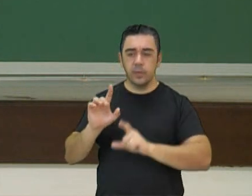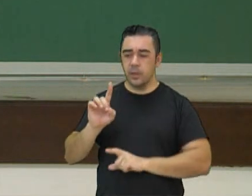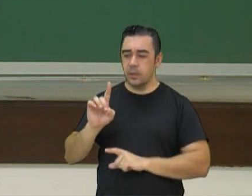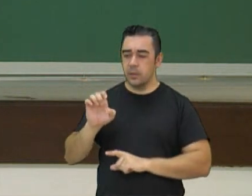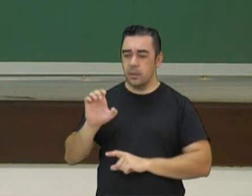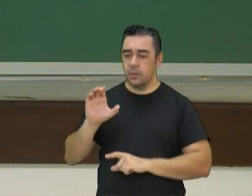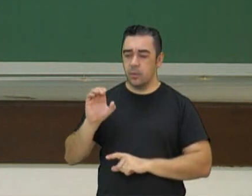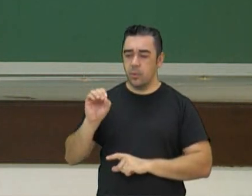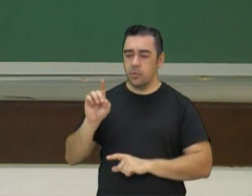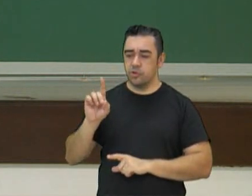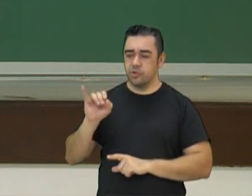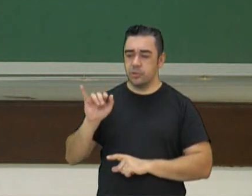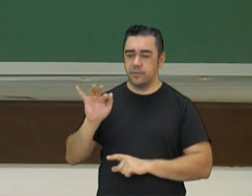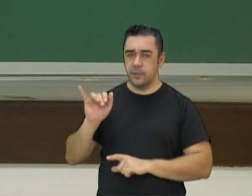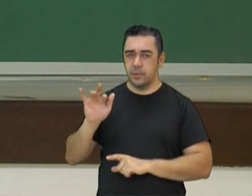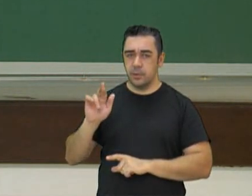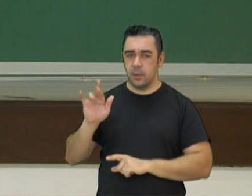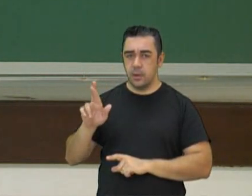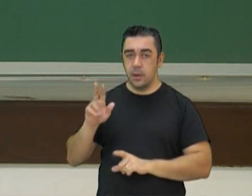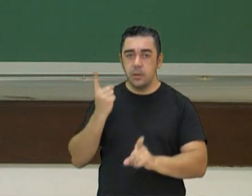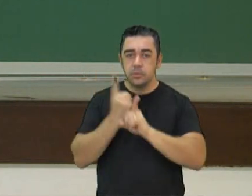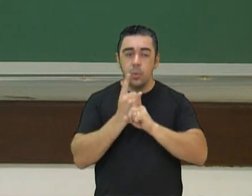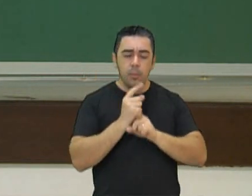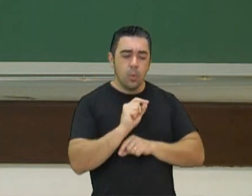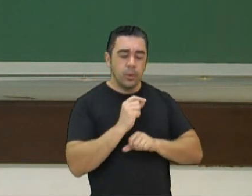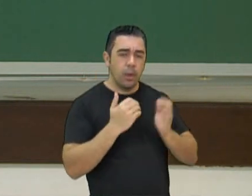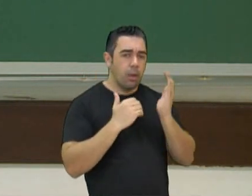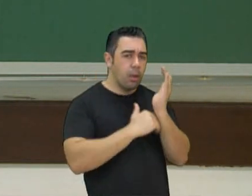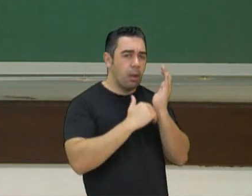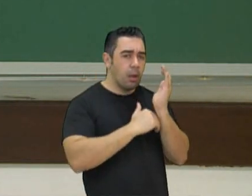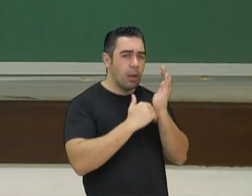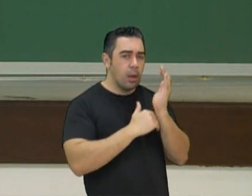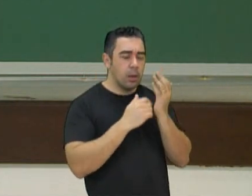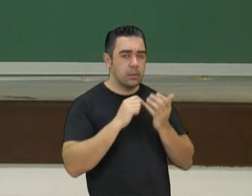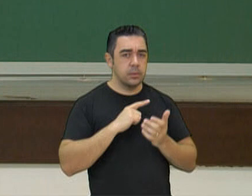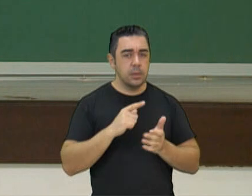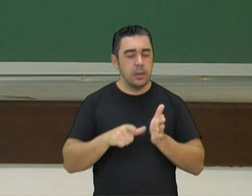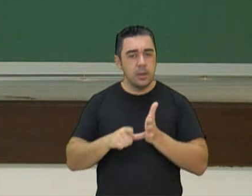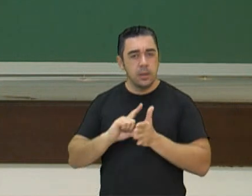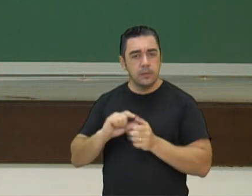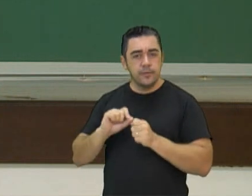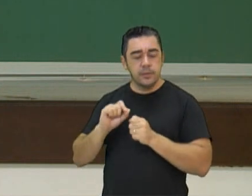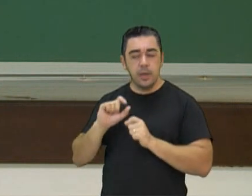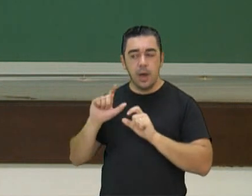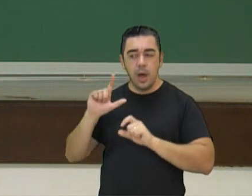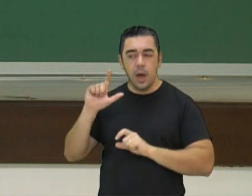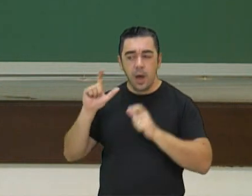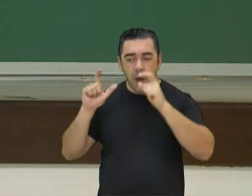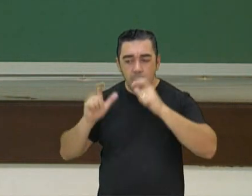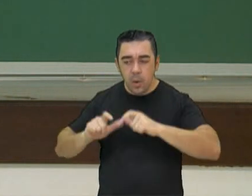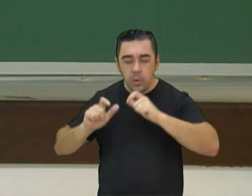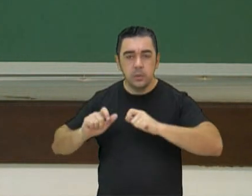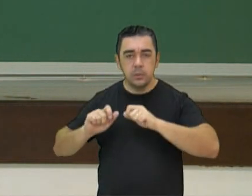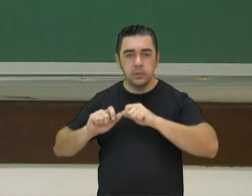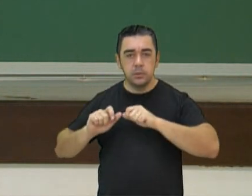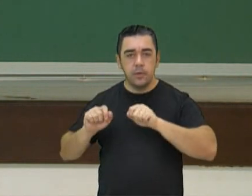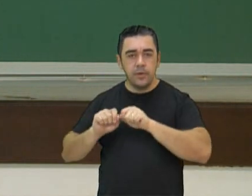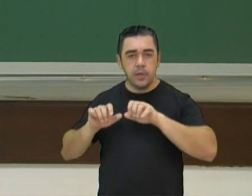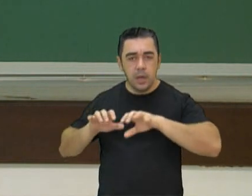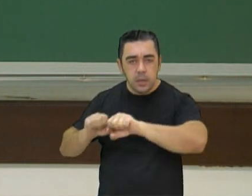Decodificar, né, esses enigmas. Então, eles antecipavam os atos e tal. Então, foi assim que nasceu o